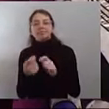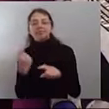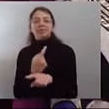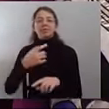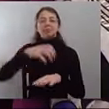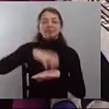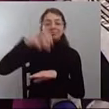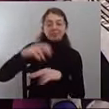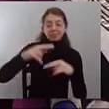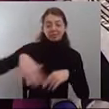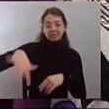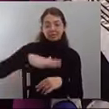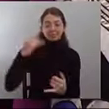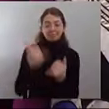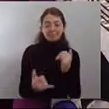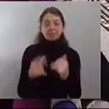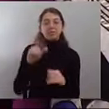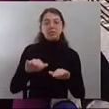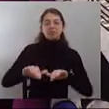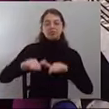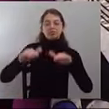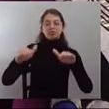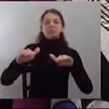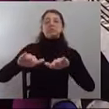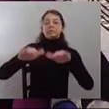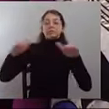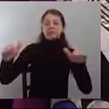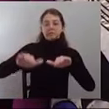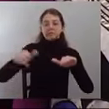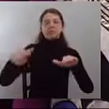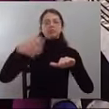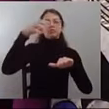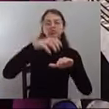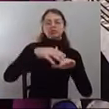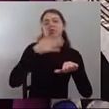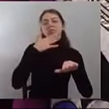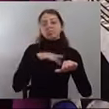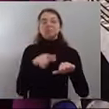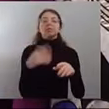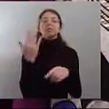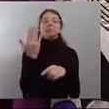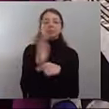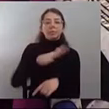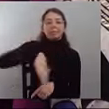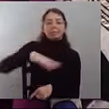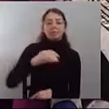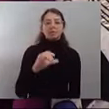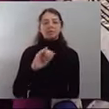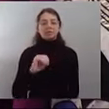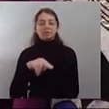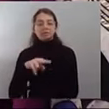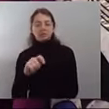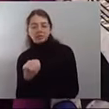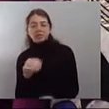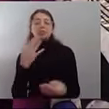perigosas e não construir em cima de leitos de cheia, como está a acontecer tanto no Parque dos Cisnes, como aconteceu no Centro de Saúde de Algés, e sim, Sr. Presidente, como